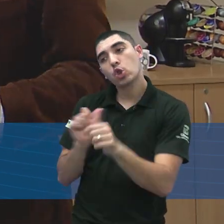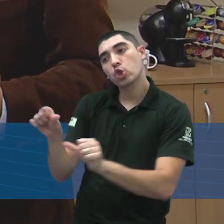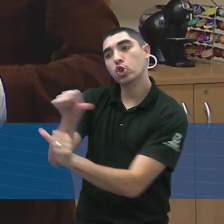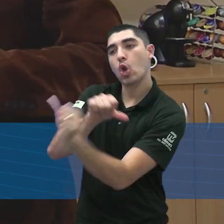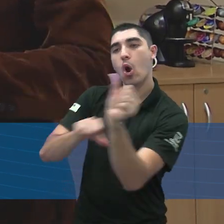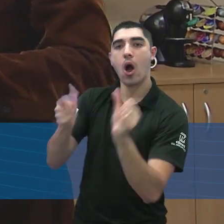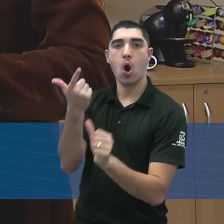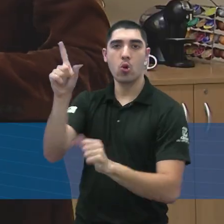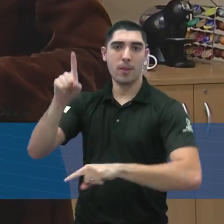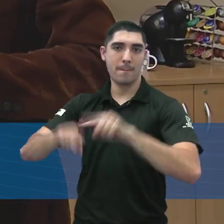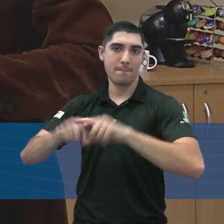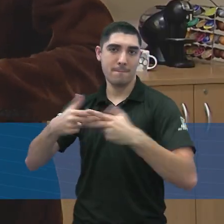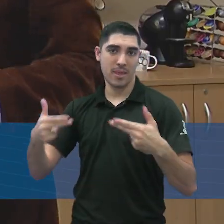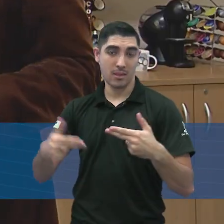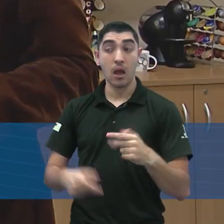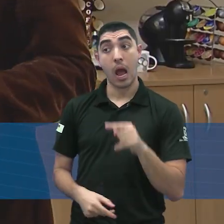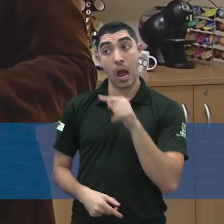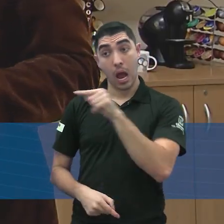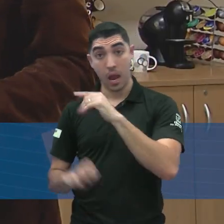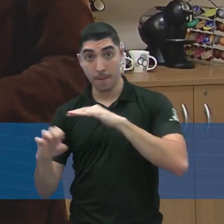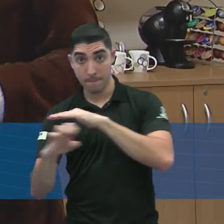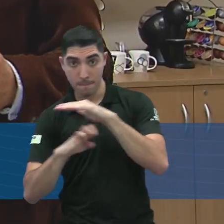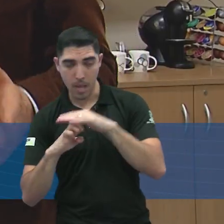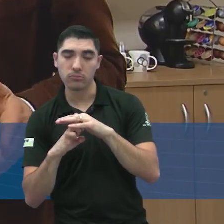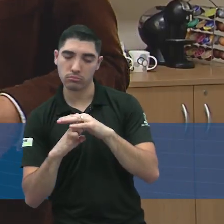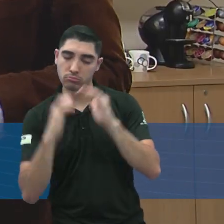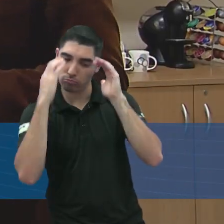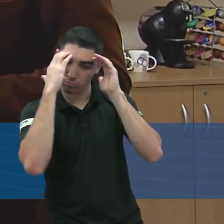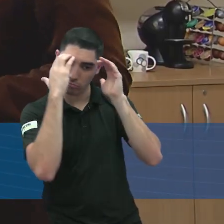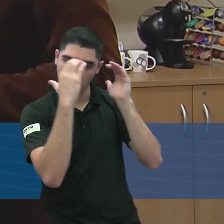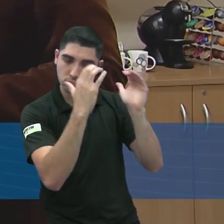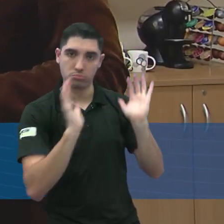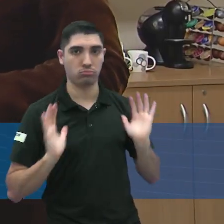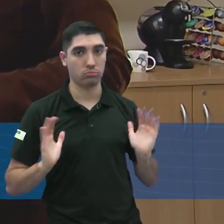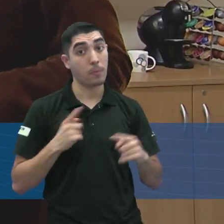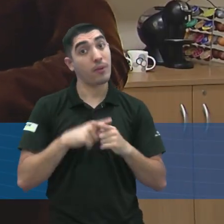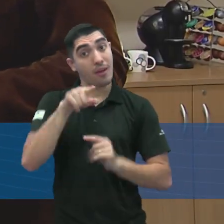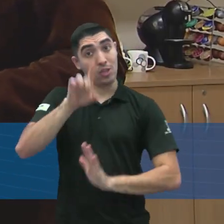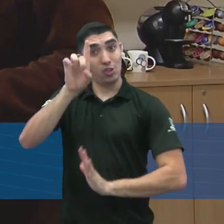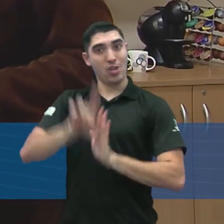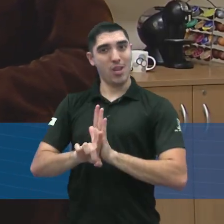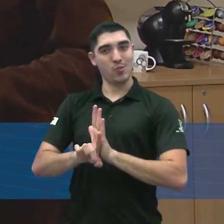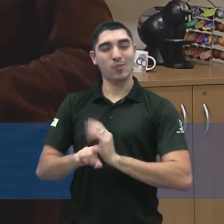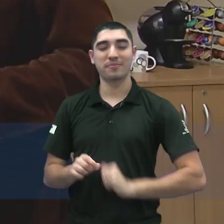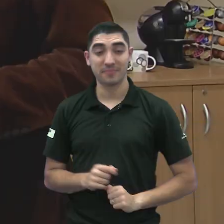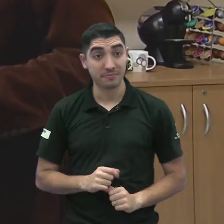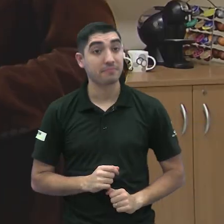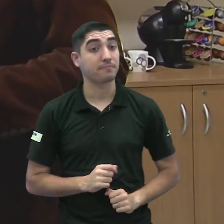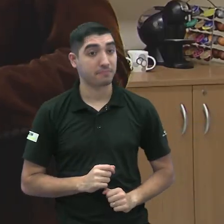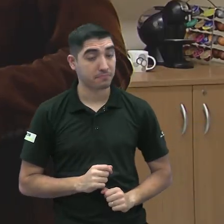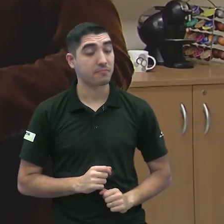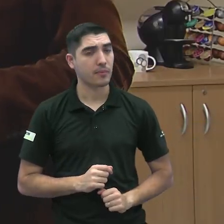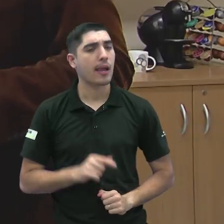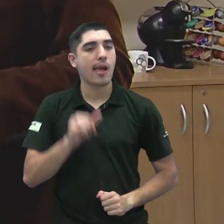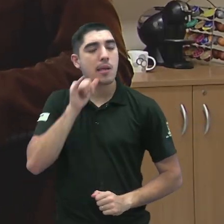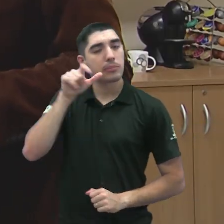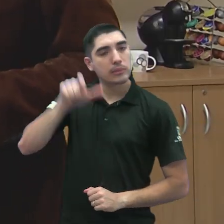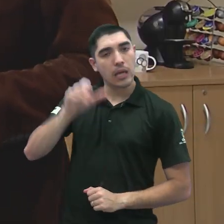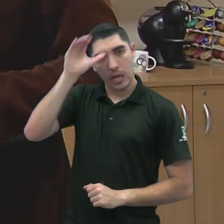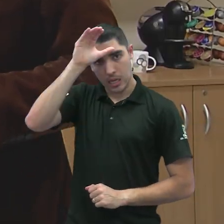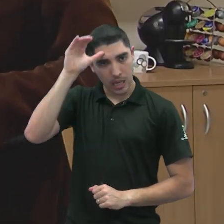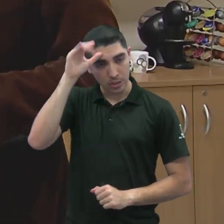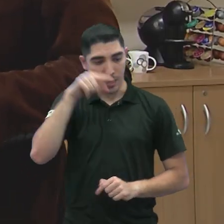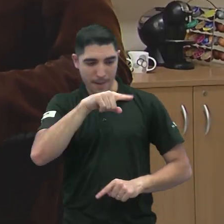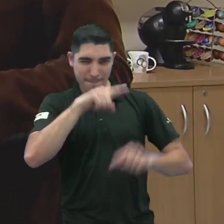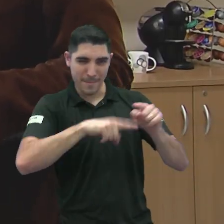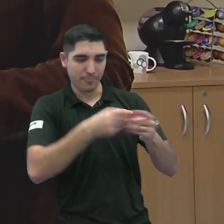por um outro. E o fornecedor nada pode fazer, a não ser atender o pedido do consumidor. E quando esse consumidor ele